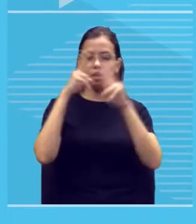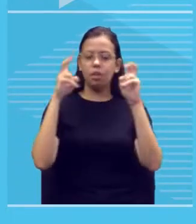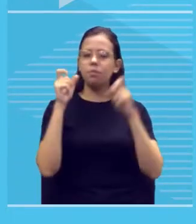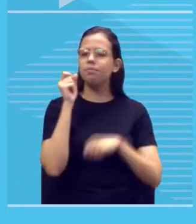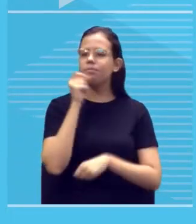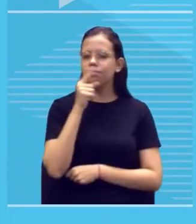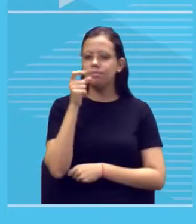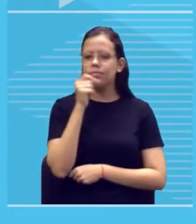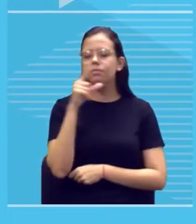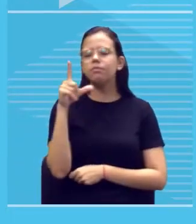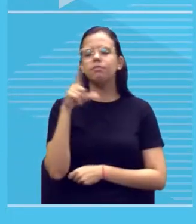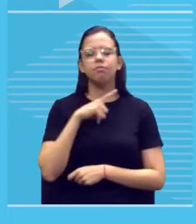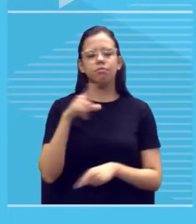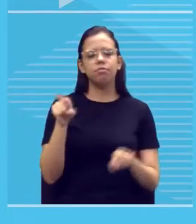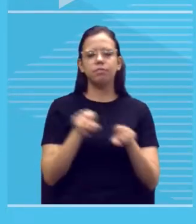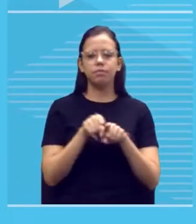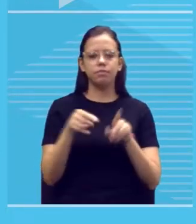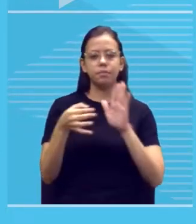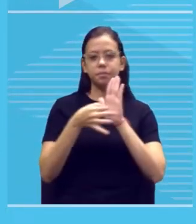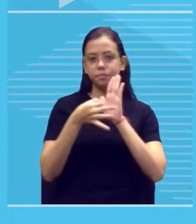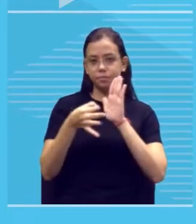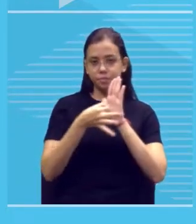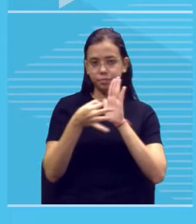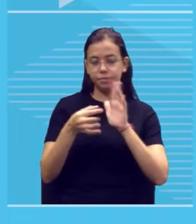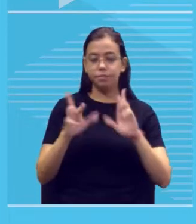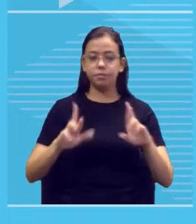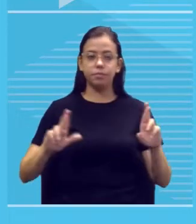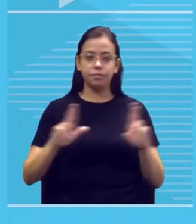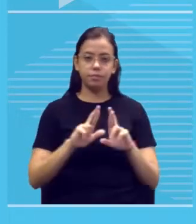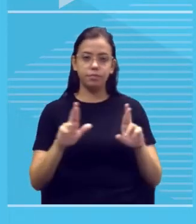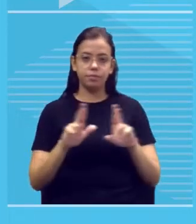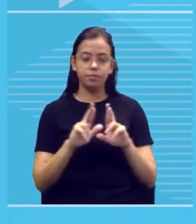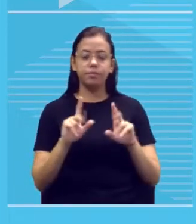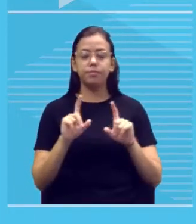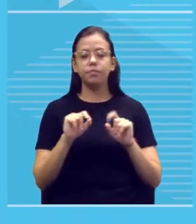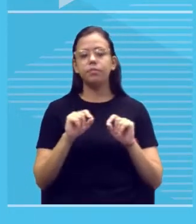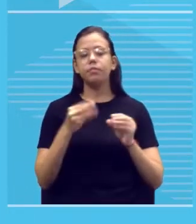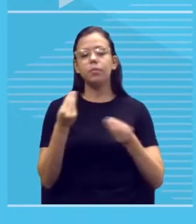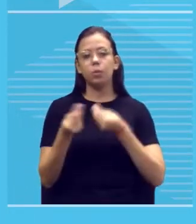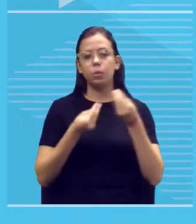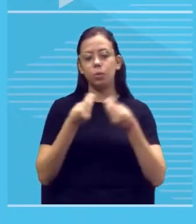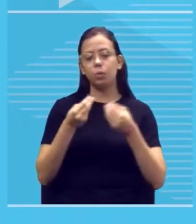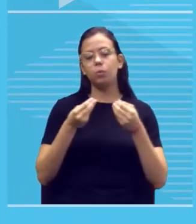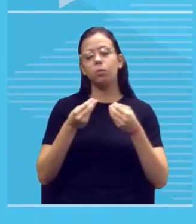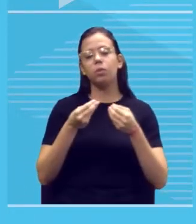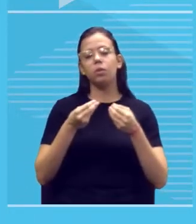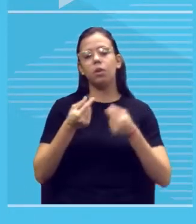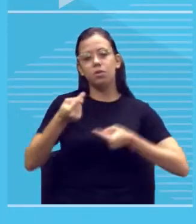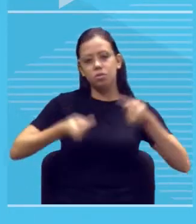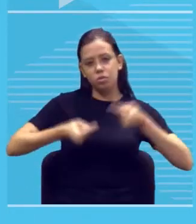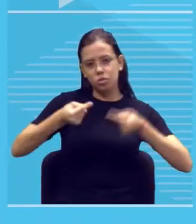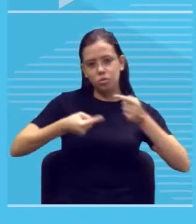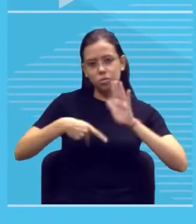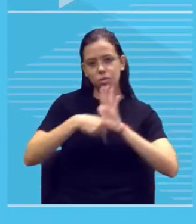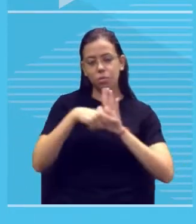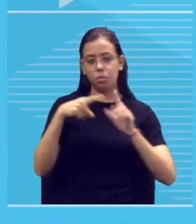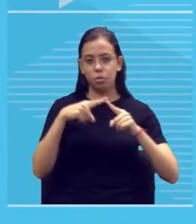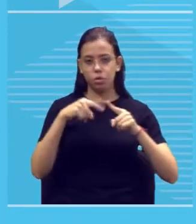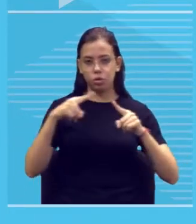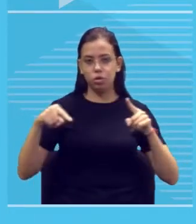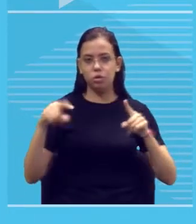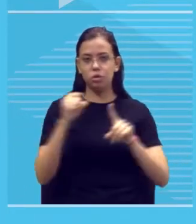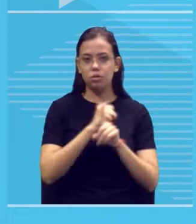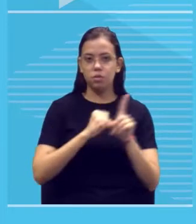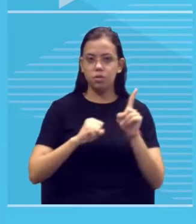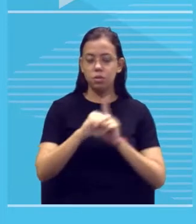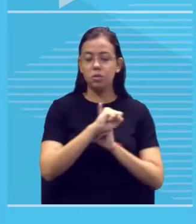tivesse ali a sua crítica né em relação àquela eterna briga de classes mas o teatro